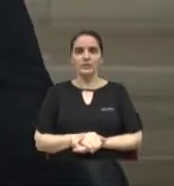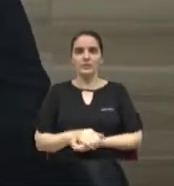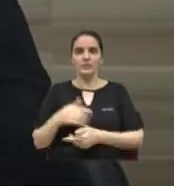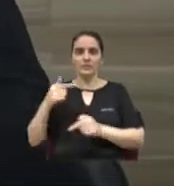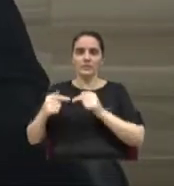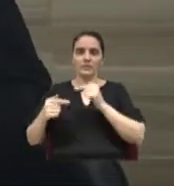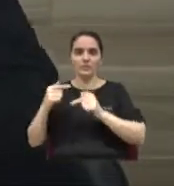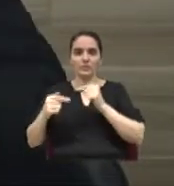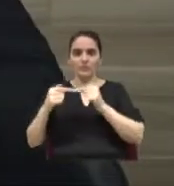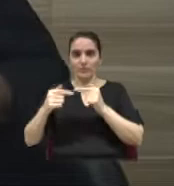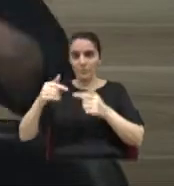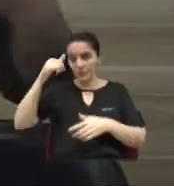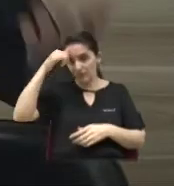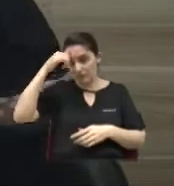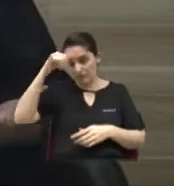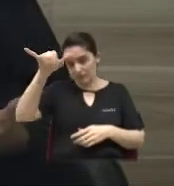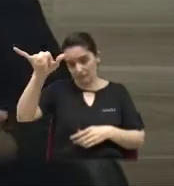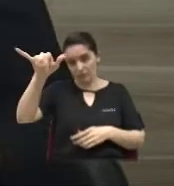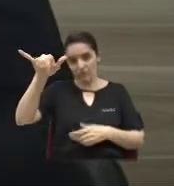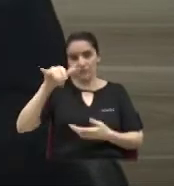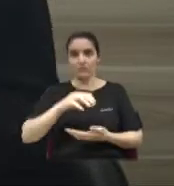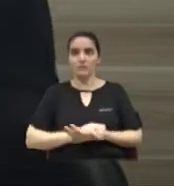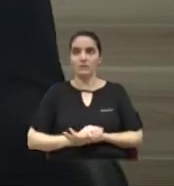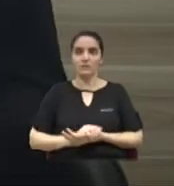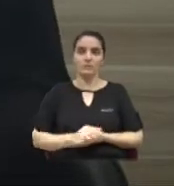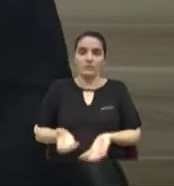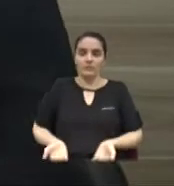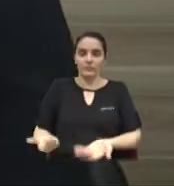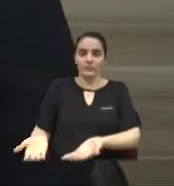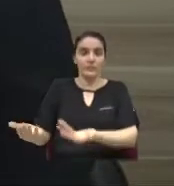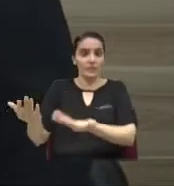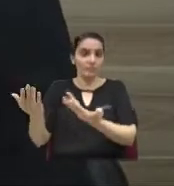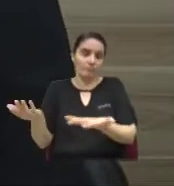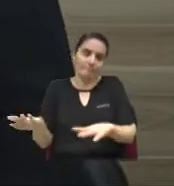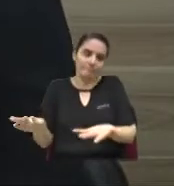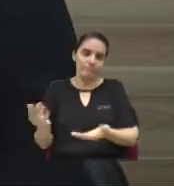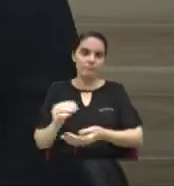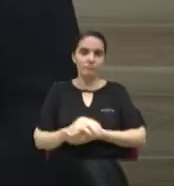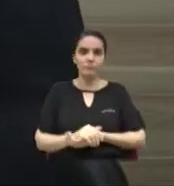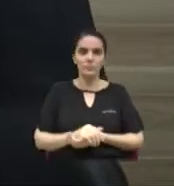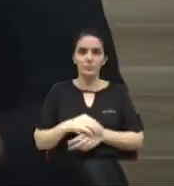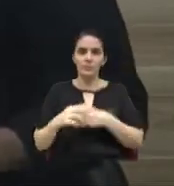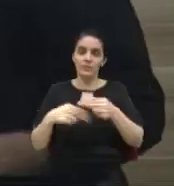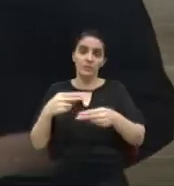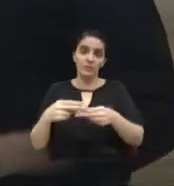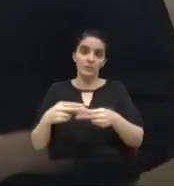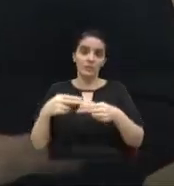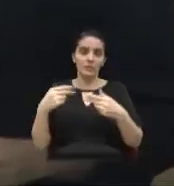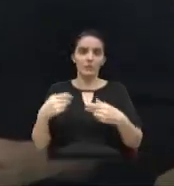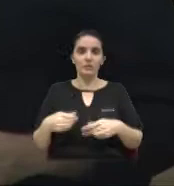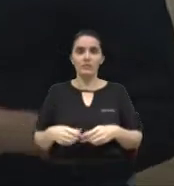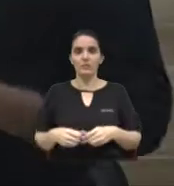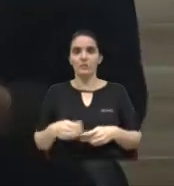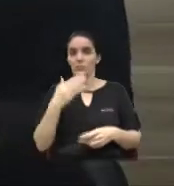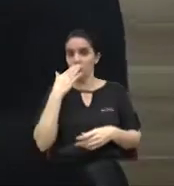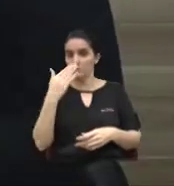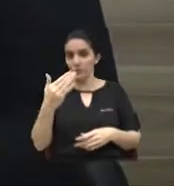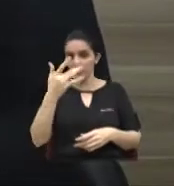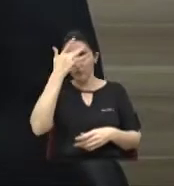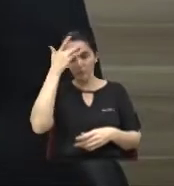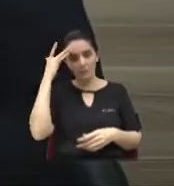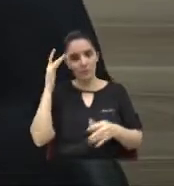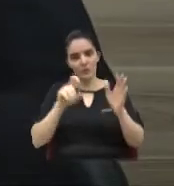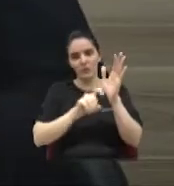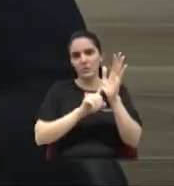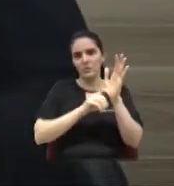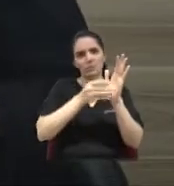de prevenção sem dar estímulo, de nada adianta, vereador. Não adianta a gente exigir que o aluno não use